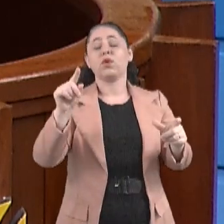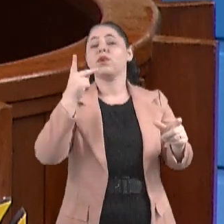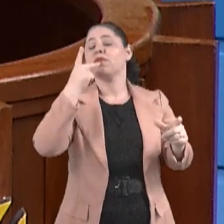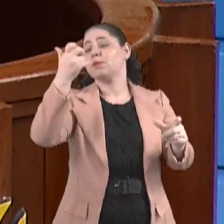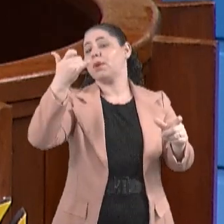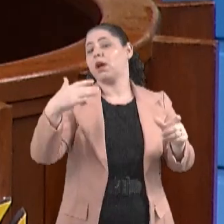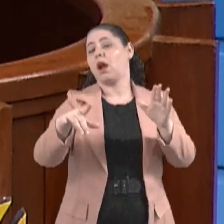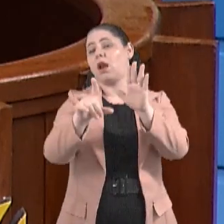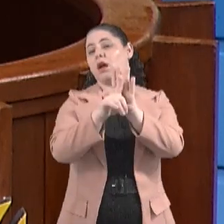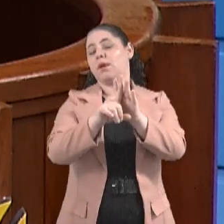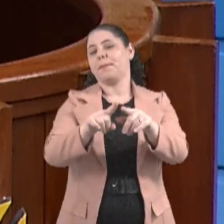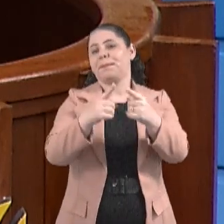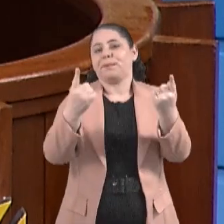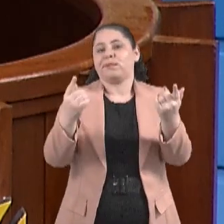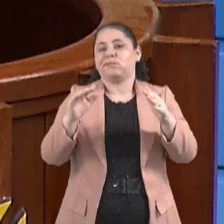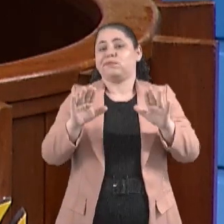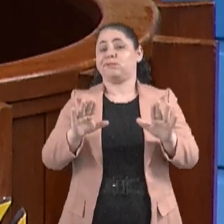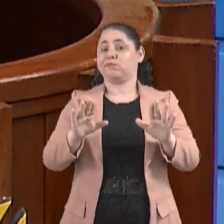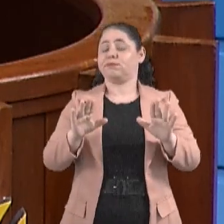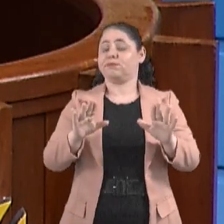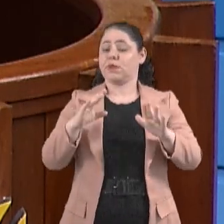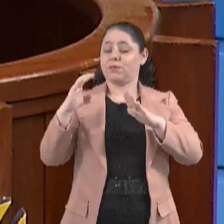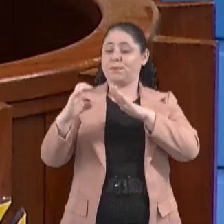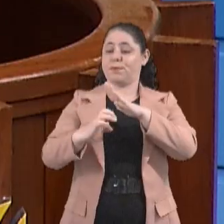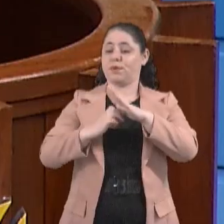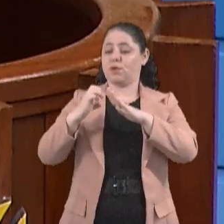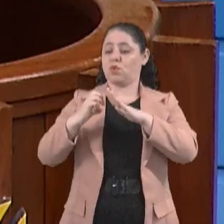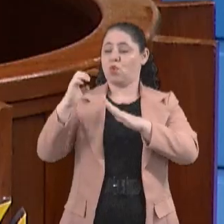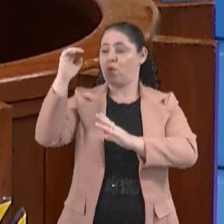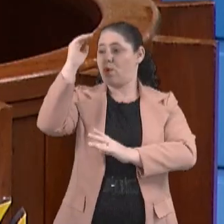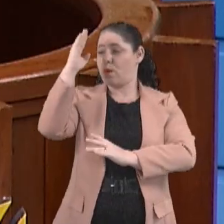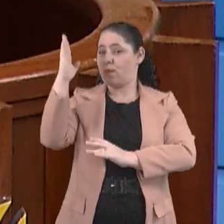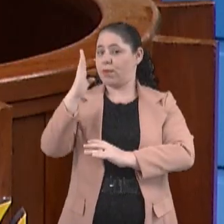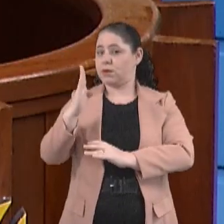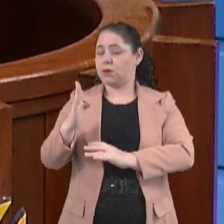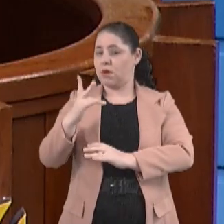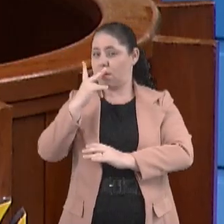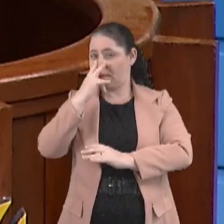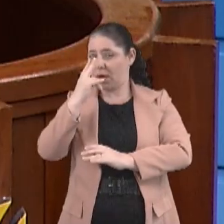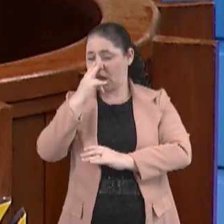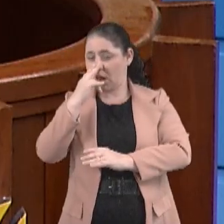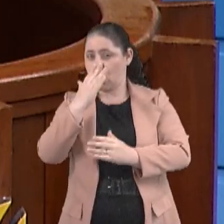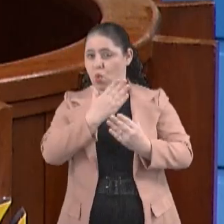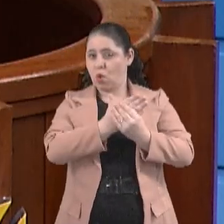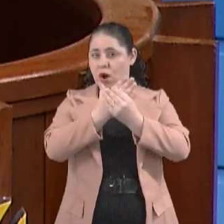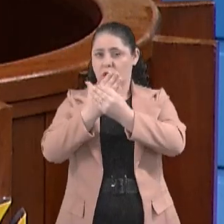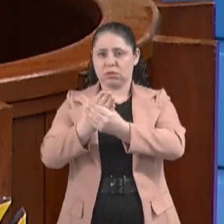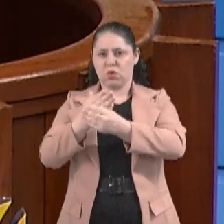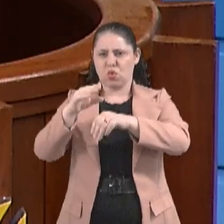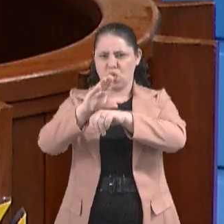diz a lei. Mas os empresários do Brasil entraram com uma ação de